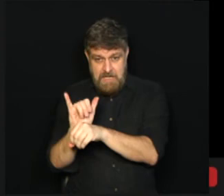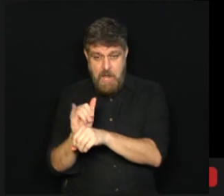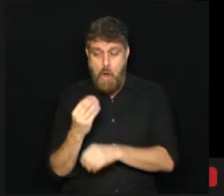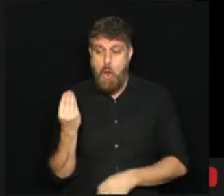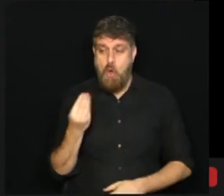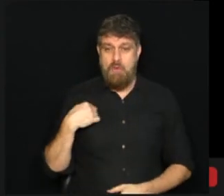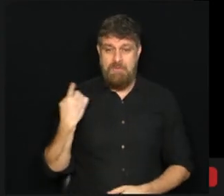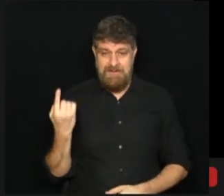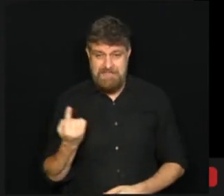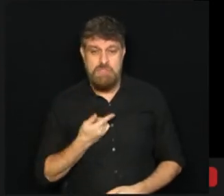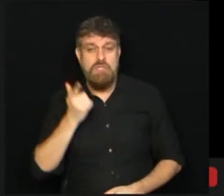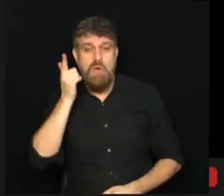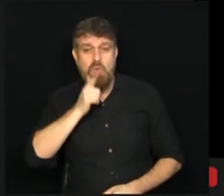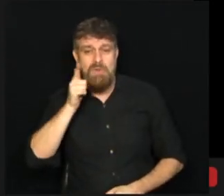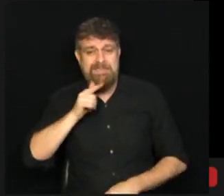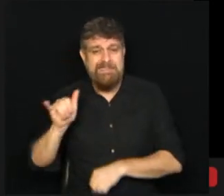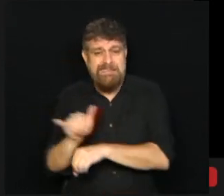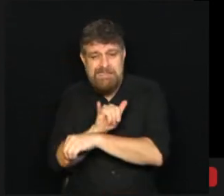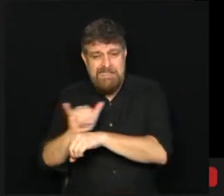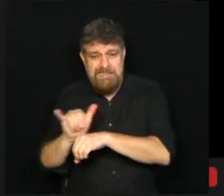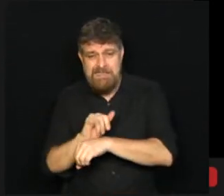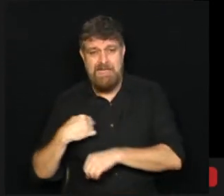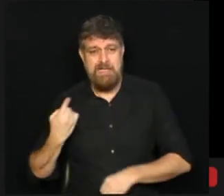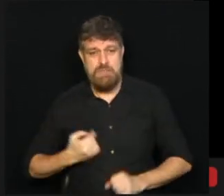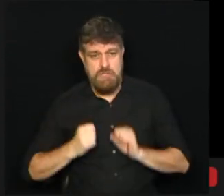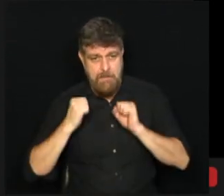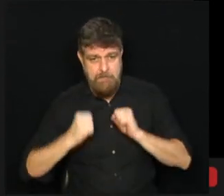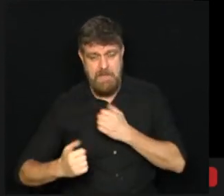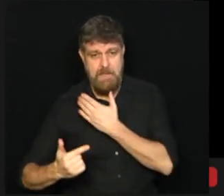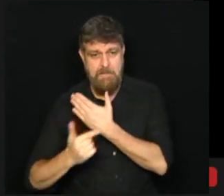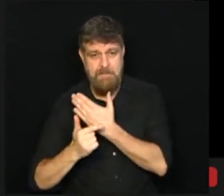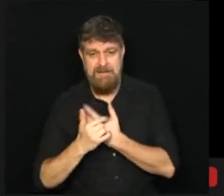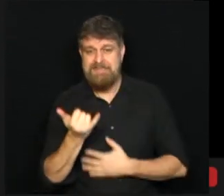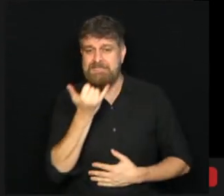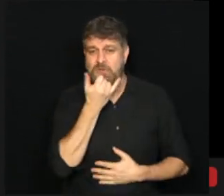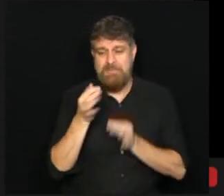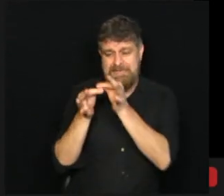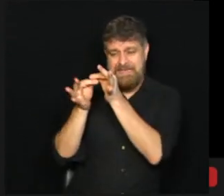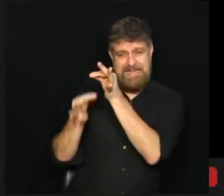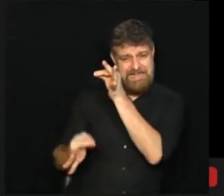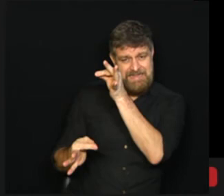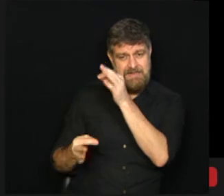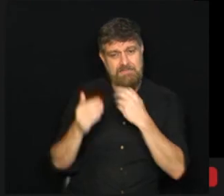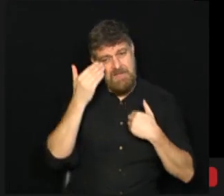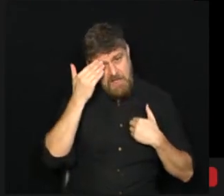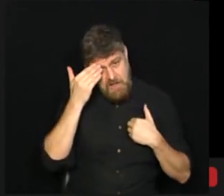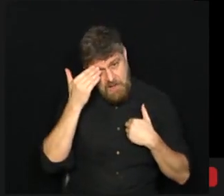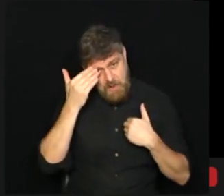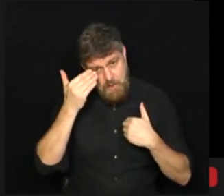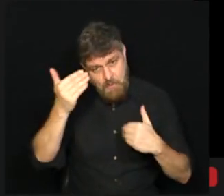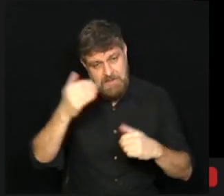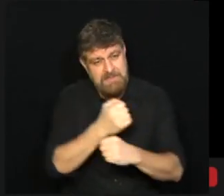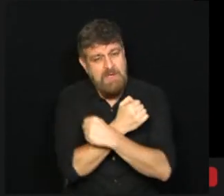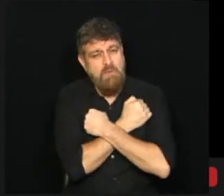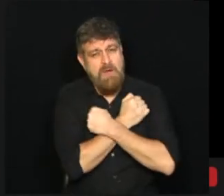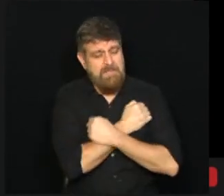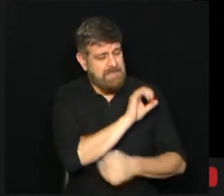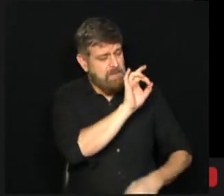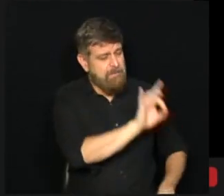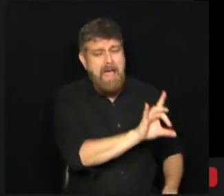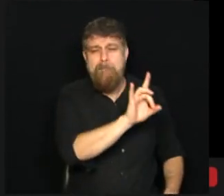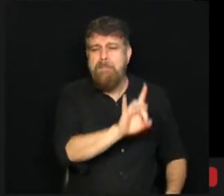pode acionar os mecanismos que estão ao nosso dispor. Desculpe me alongar, mas eu agradeço muito e deixo um abraço a cada um de